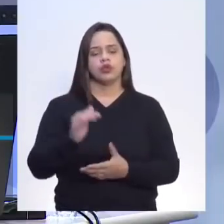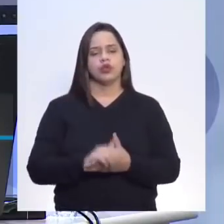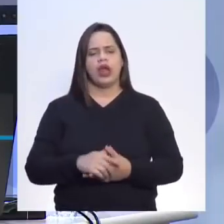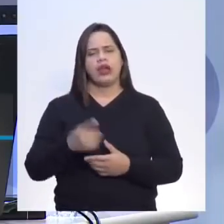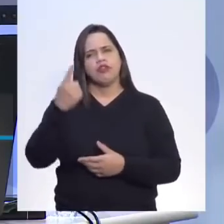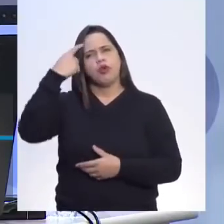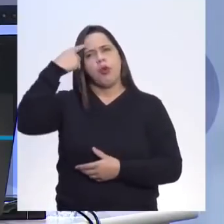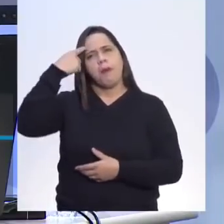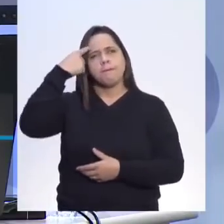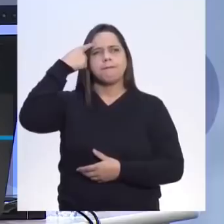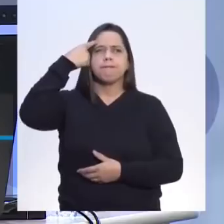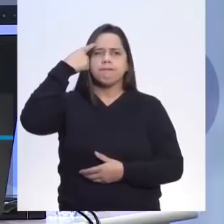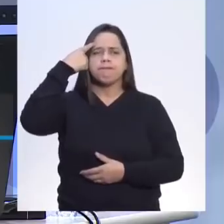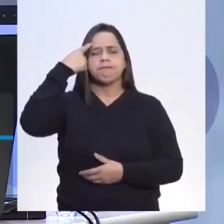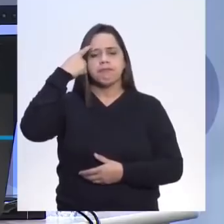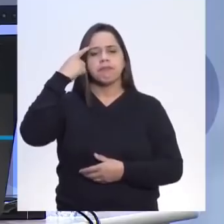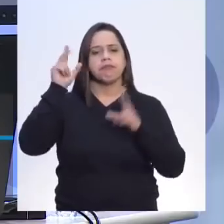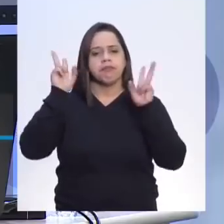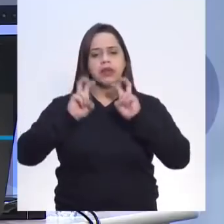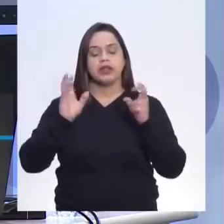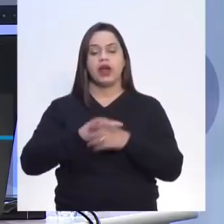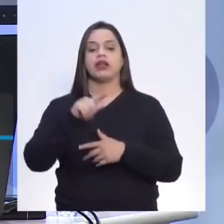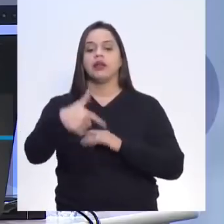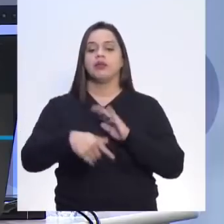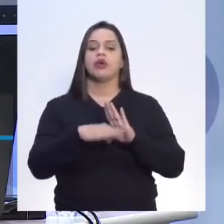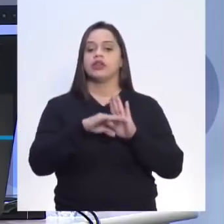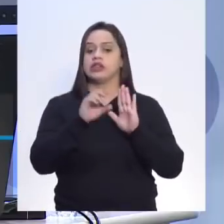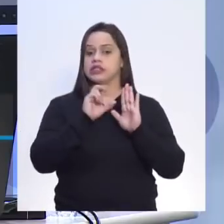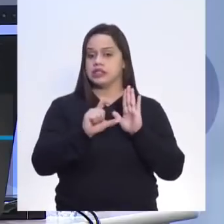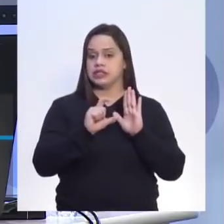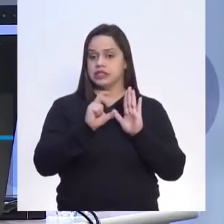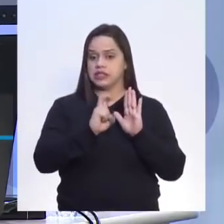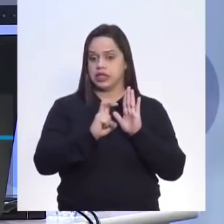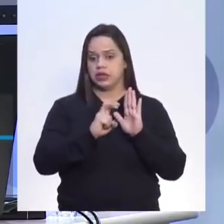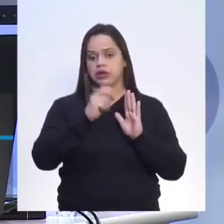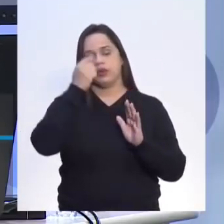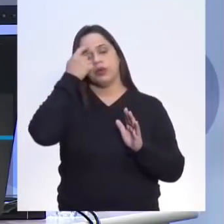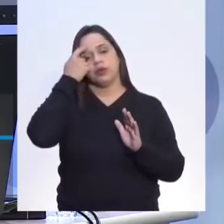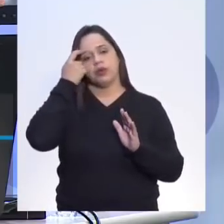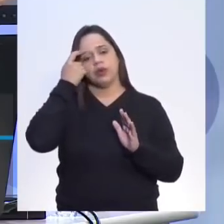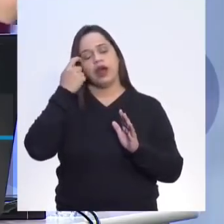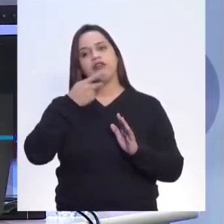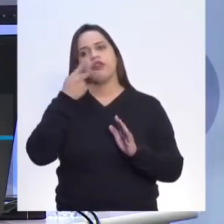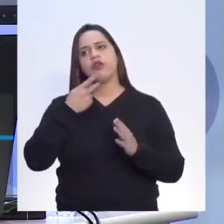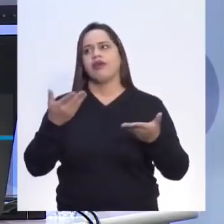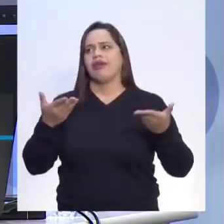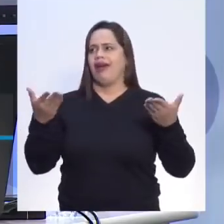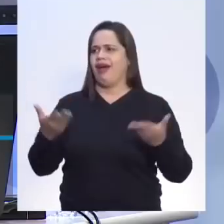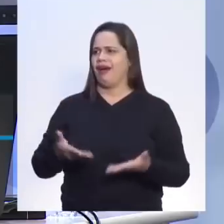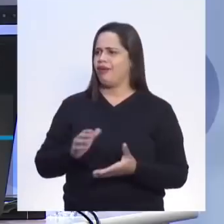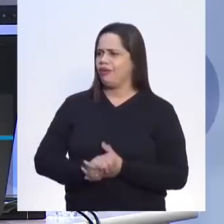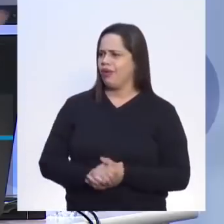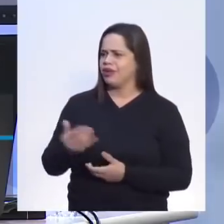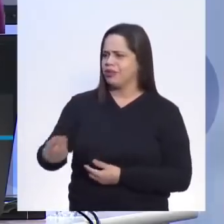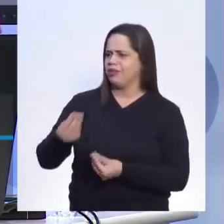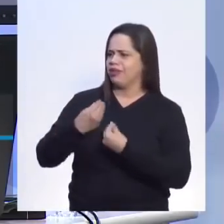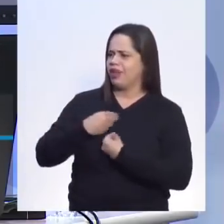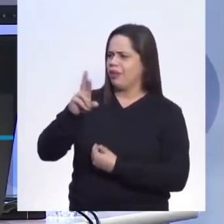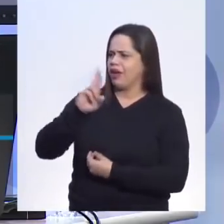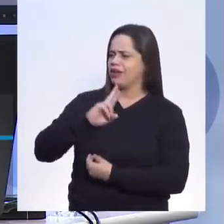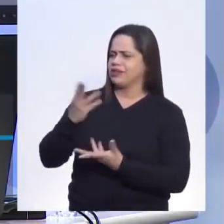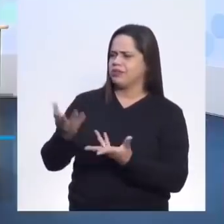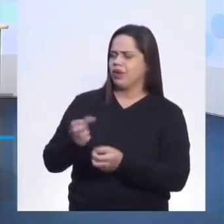cabeça. Aí, na cena 5, de novo, a Emília estava lá, e agora, gente? Ao invés de vir com uma resposta clara, me vem com